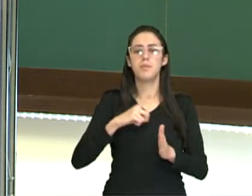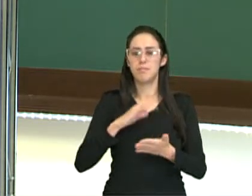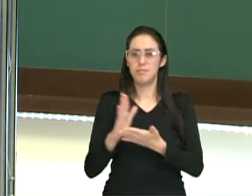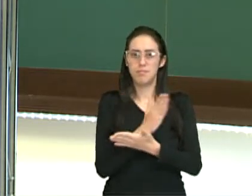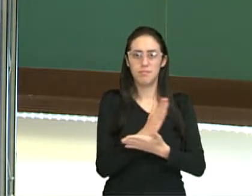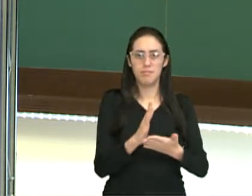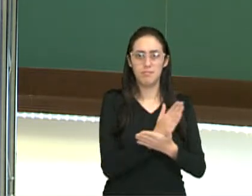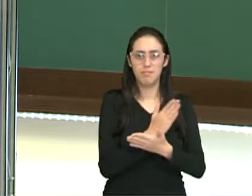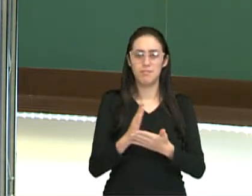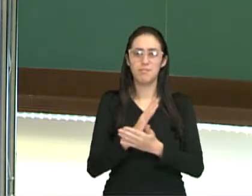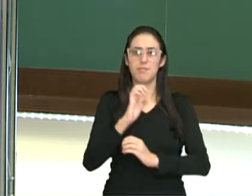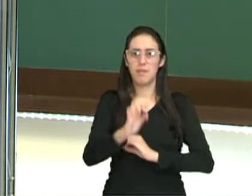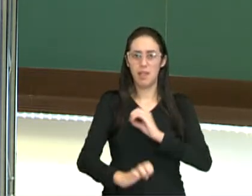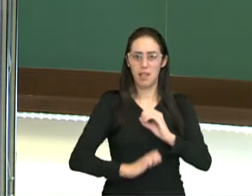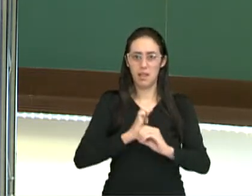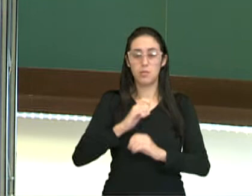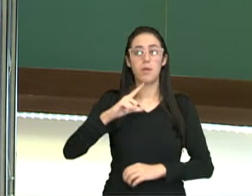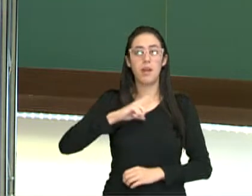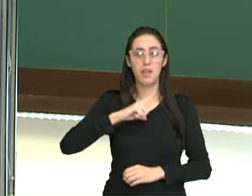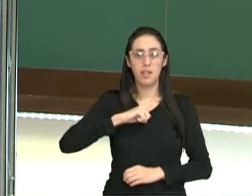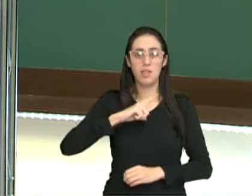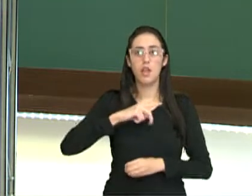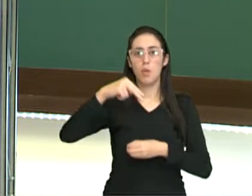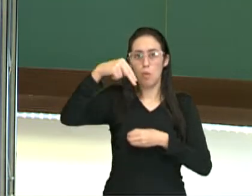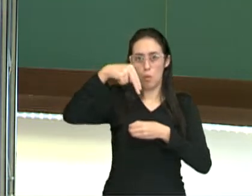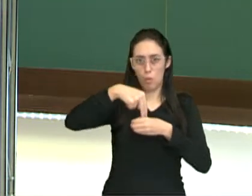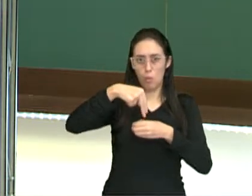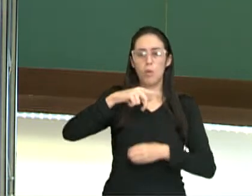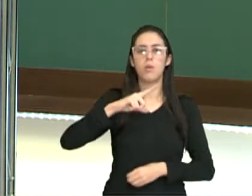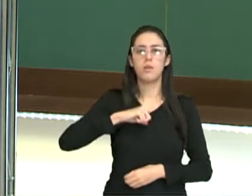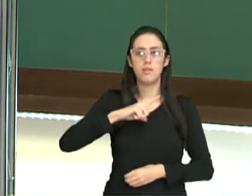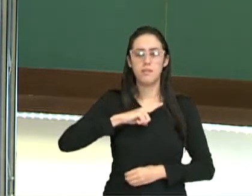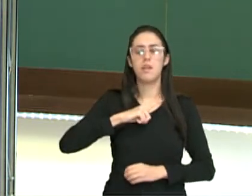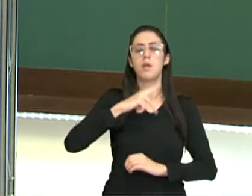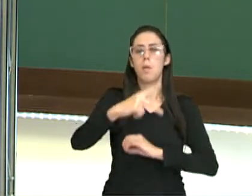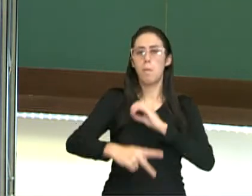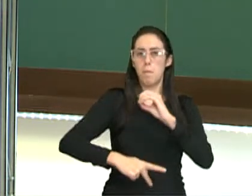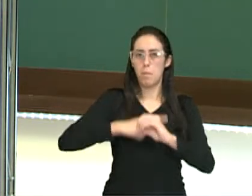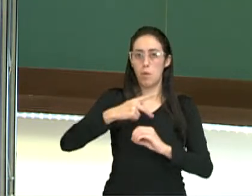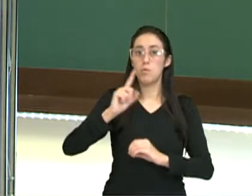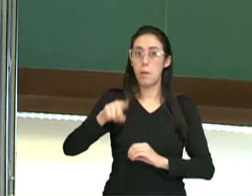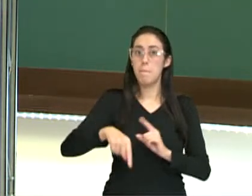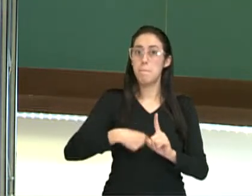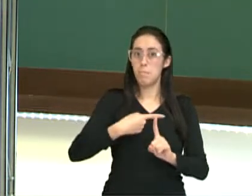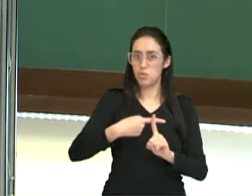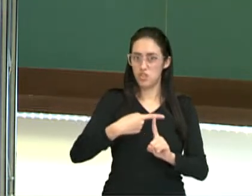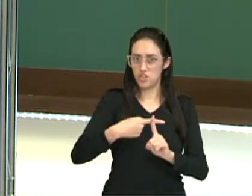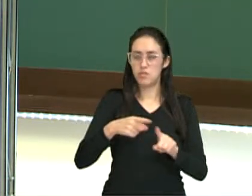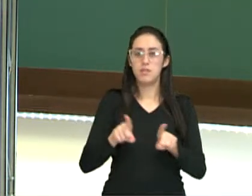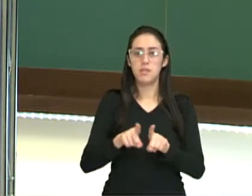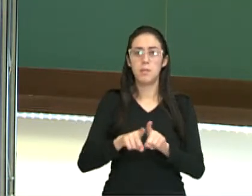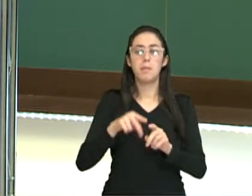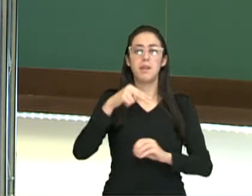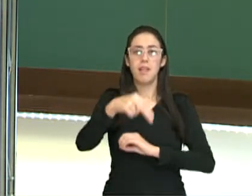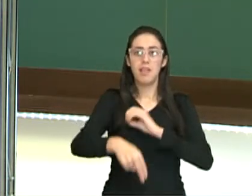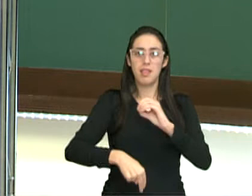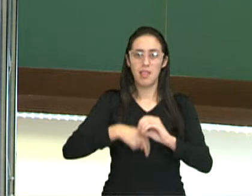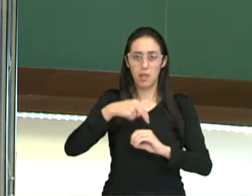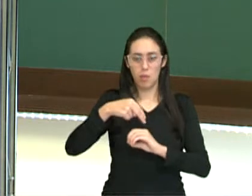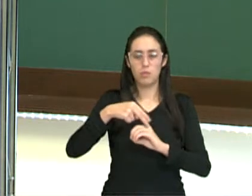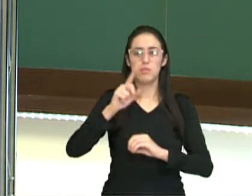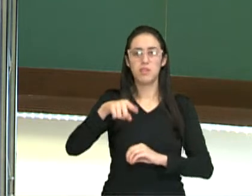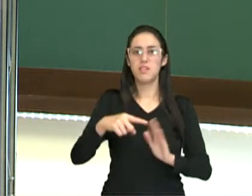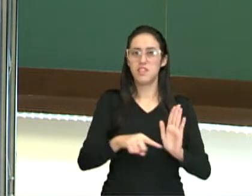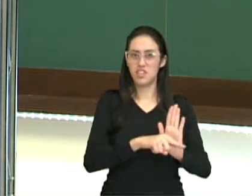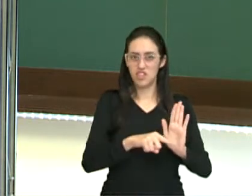de Bohr, a gente tem o núcleo, onde temos os prótons, que são cargas positivas, e os nêutrons de cargas negativas. E ao redor do